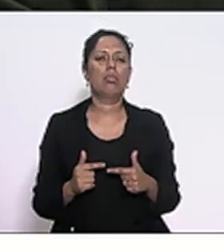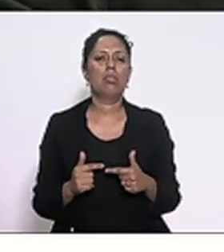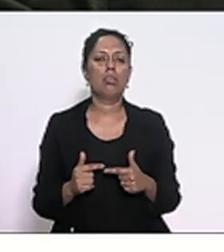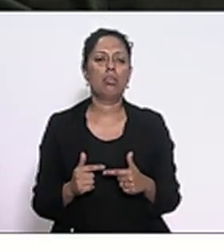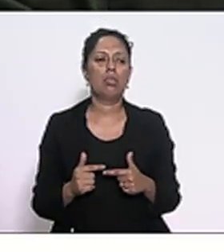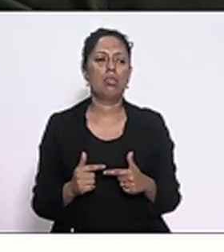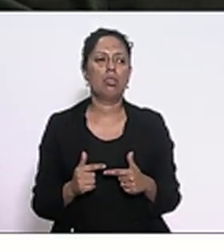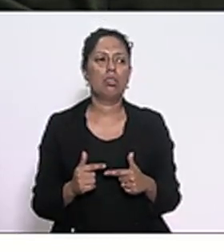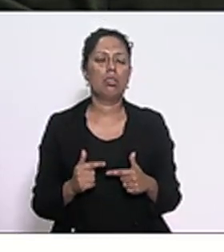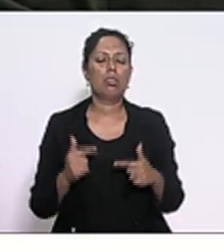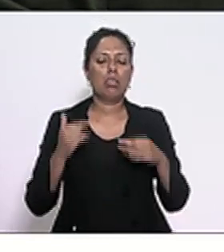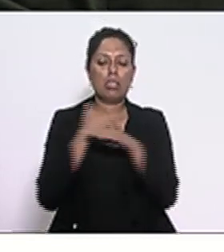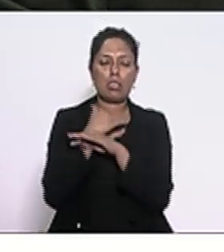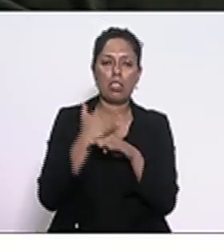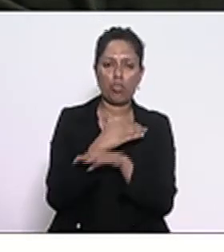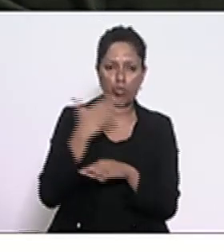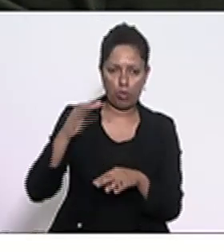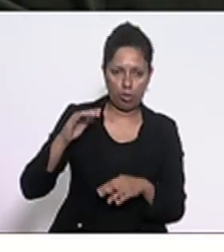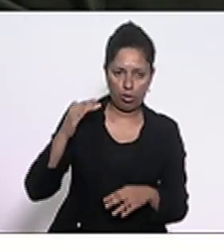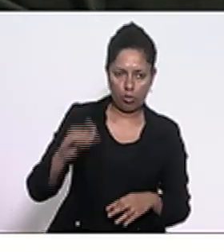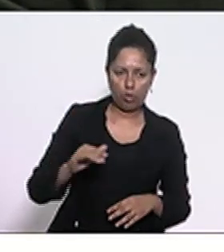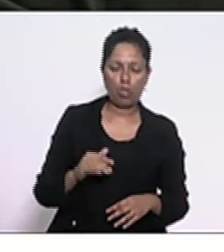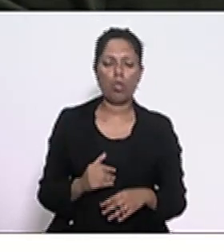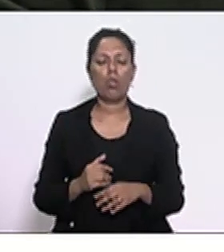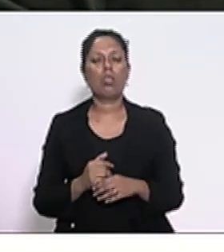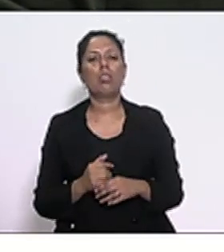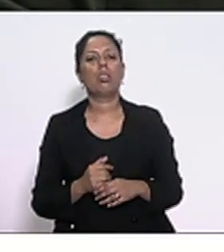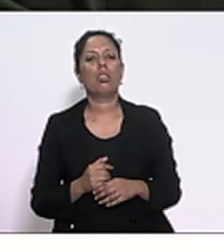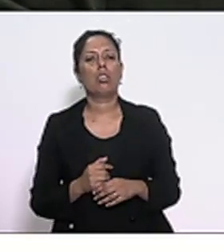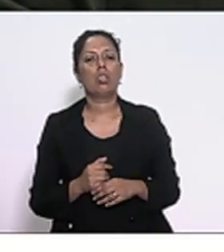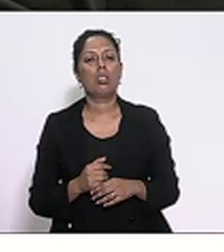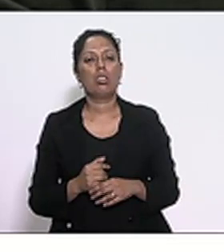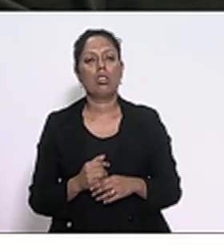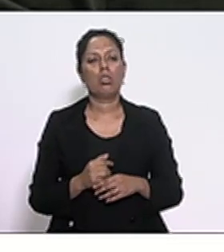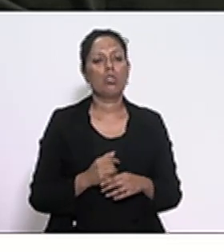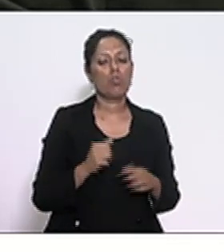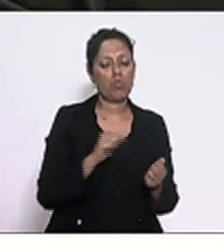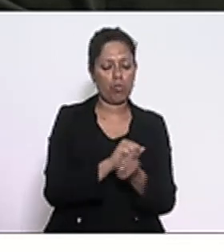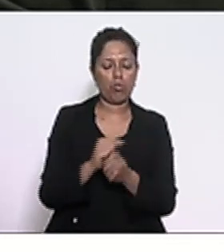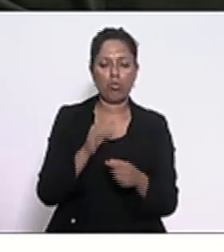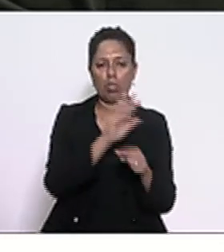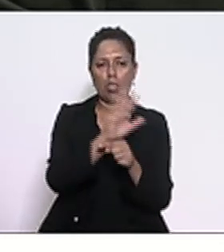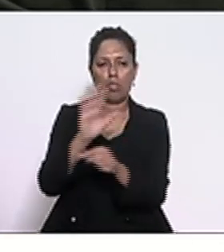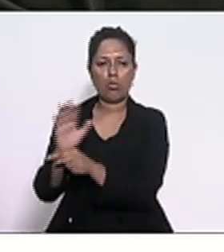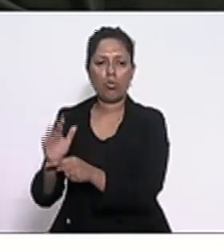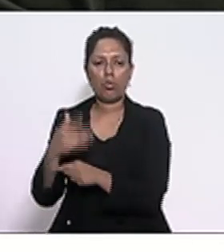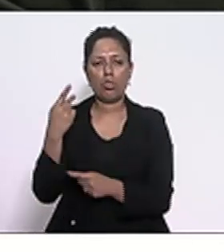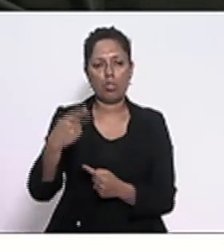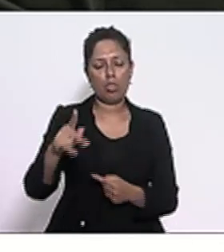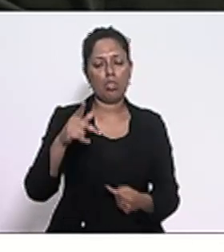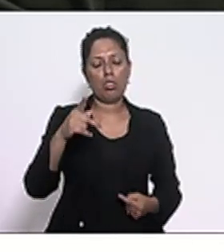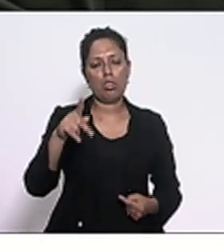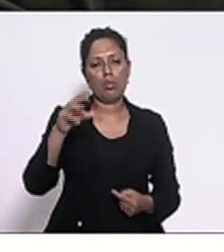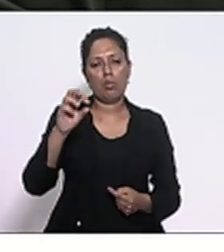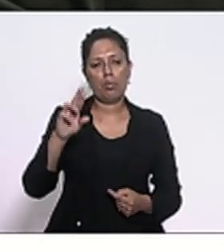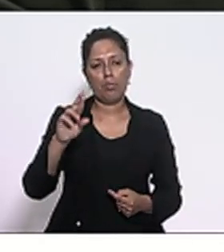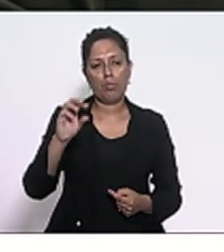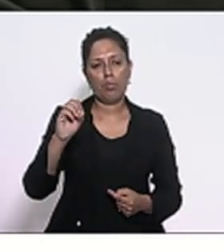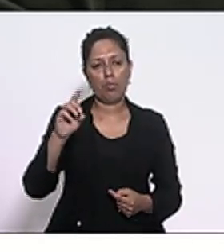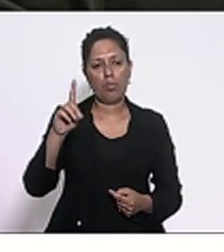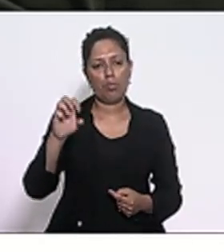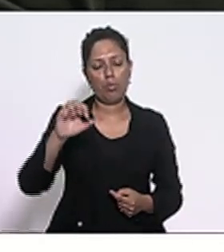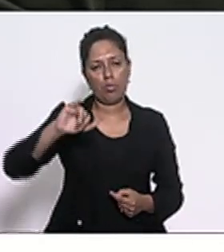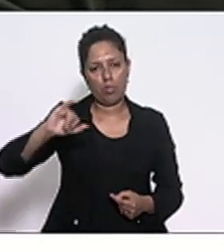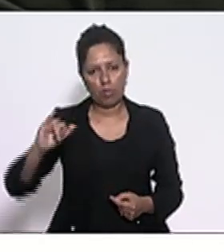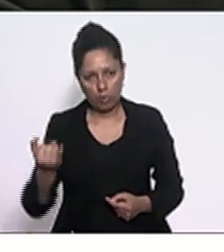tem a sustentação técnica, quase que certeza, do Proderj, onde este sistema,